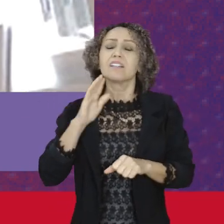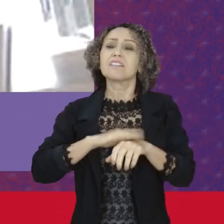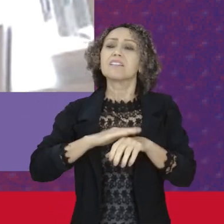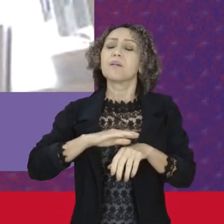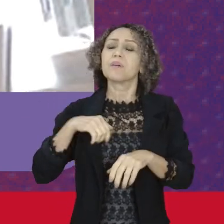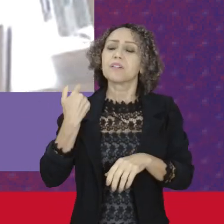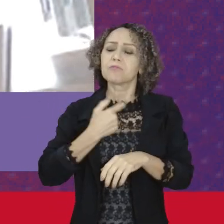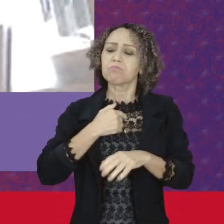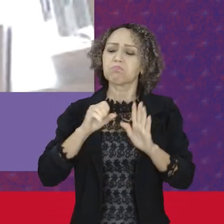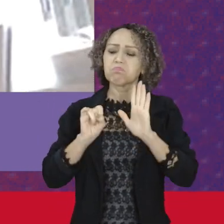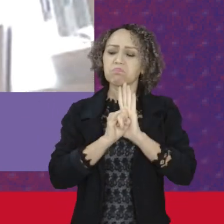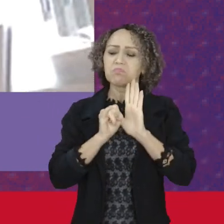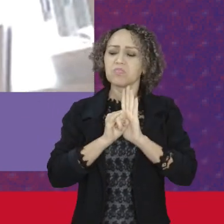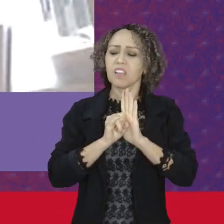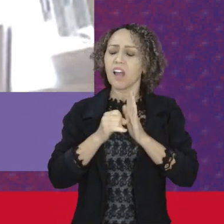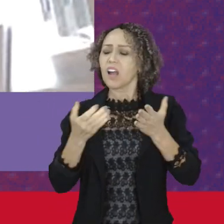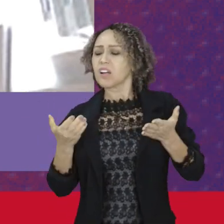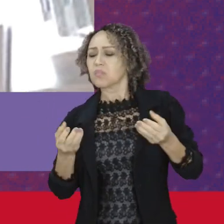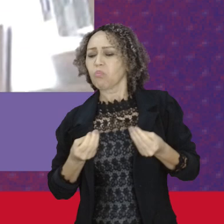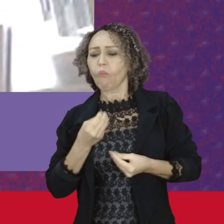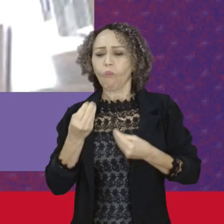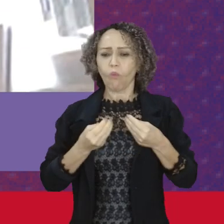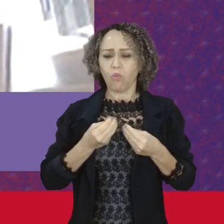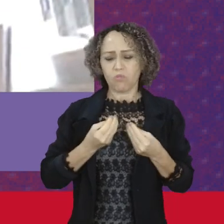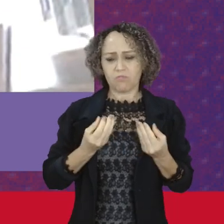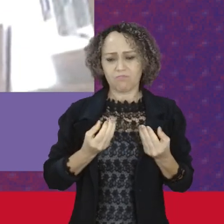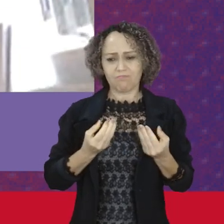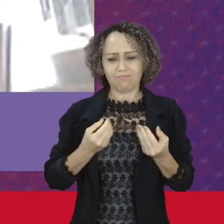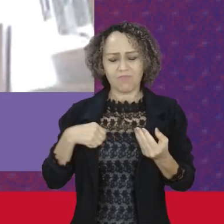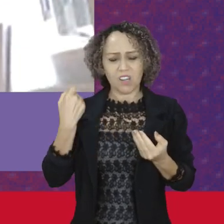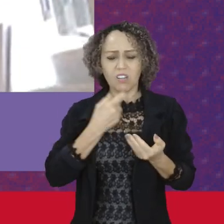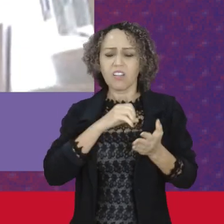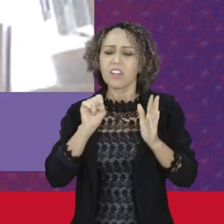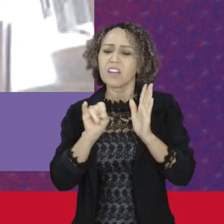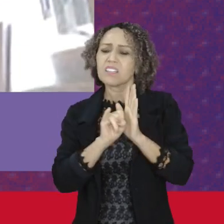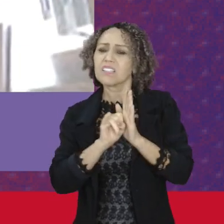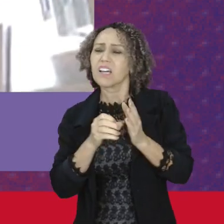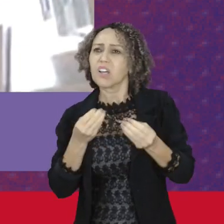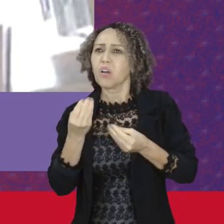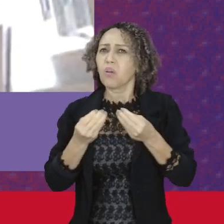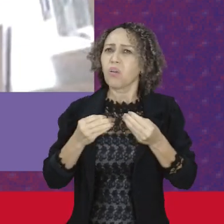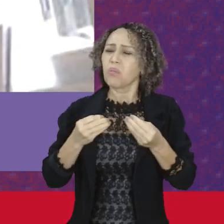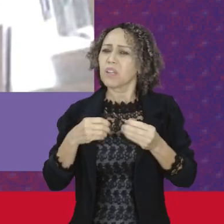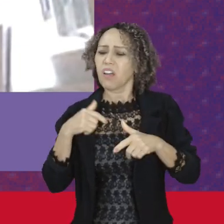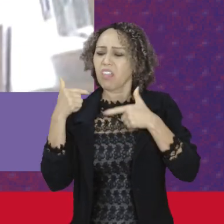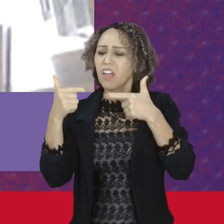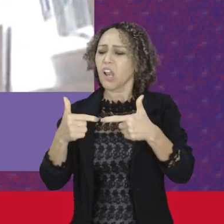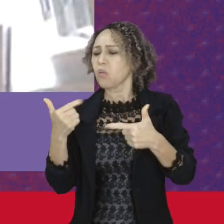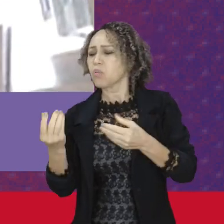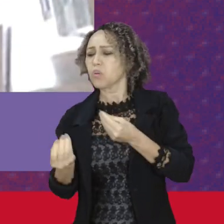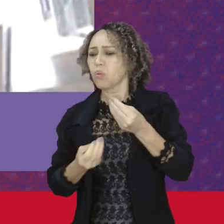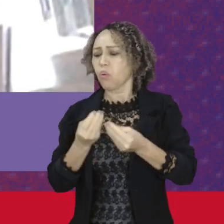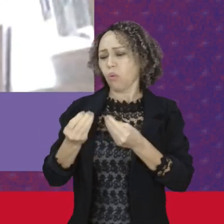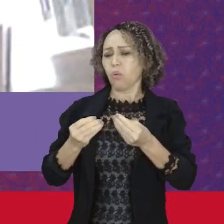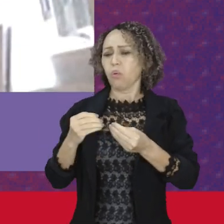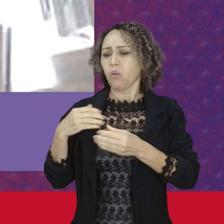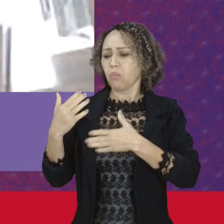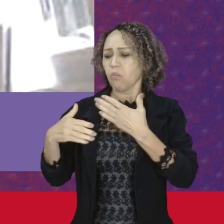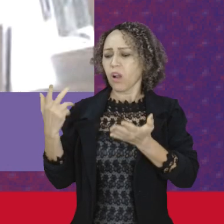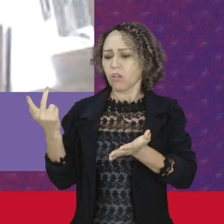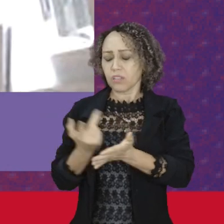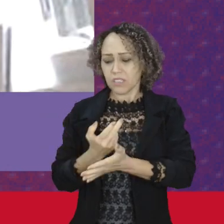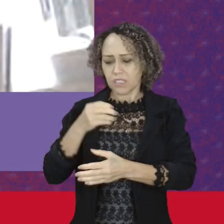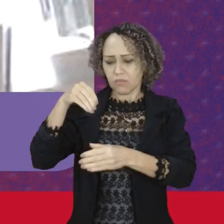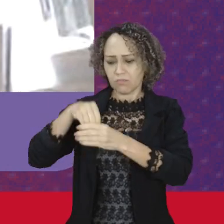De onde nós viemos, de quem nós somos, como é que se construiu a nossa luta no nosso